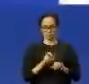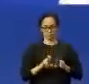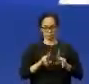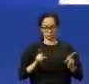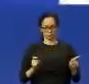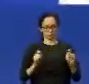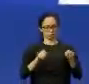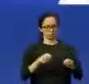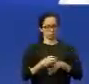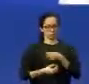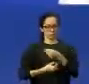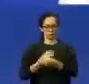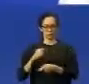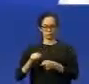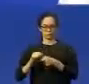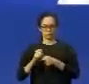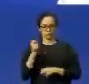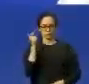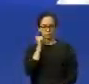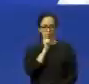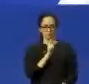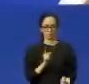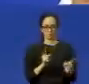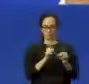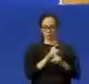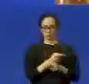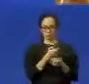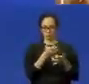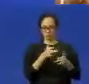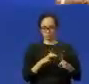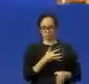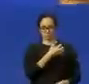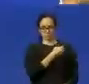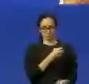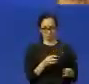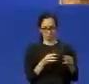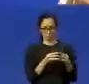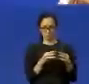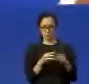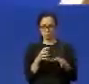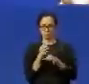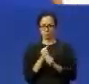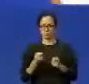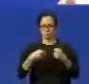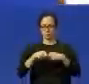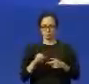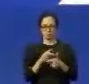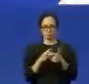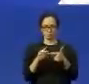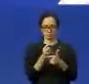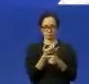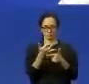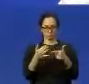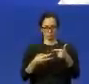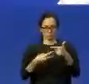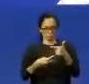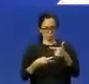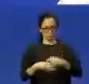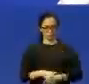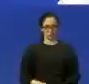percurso para que nós tenhamos uma interferência destrutiva é um número ímpar de lambda sobre 2. Lambda é o comprimento de